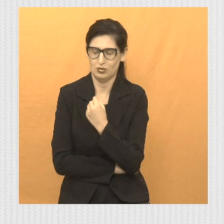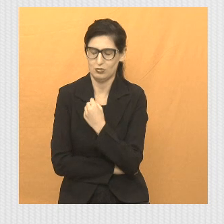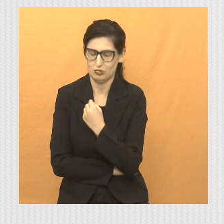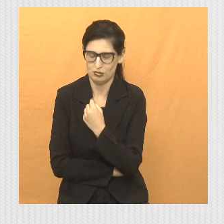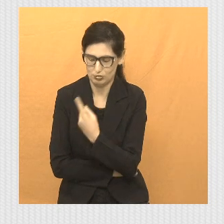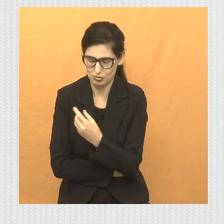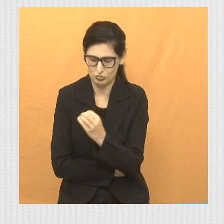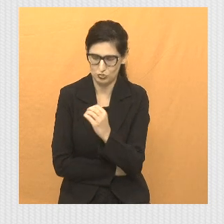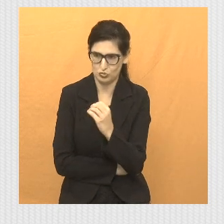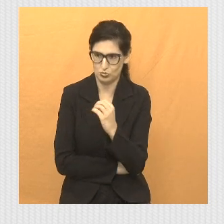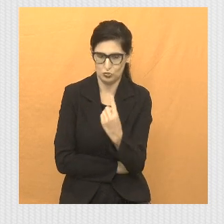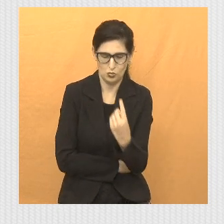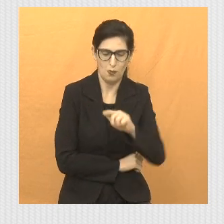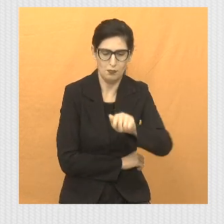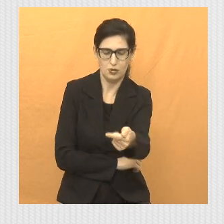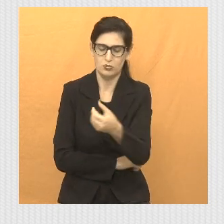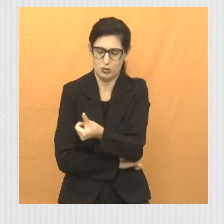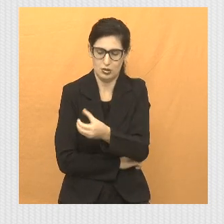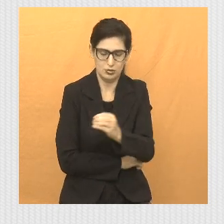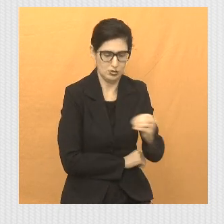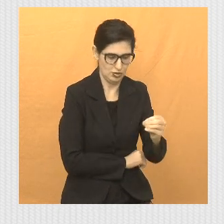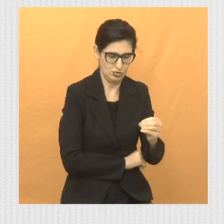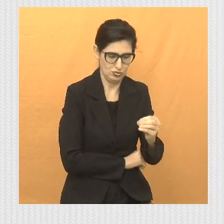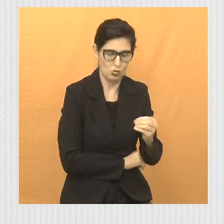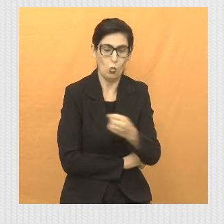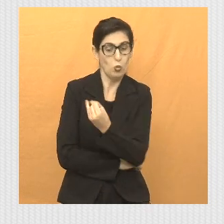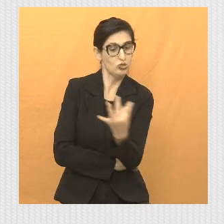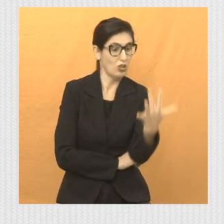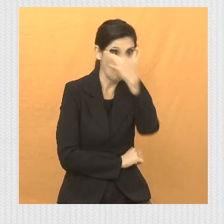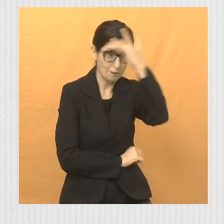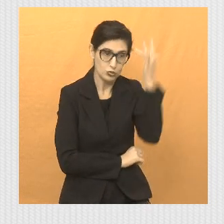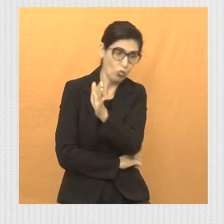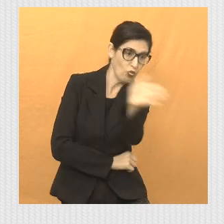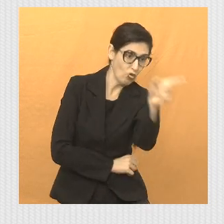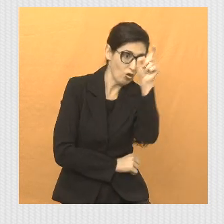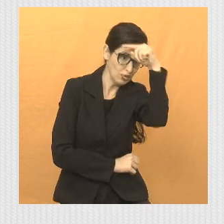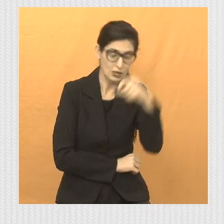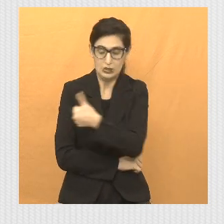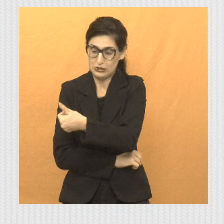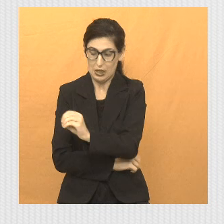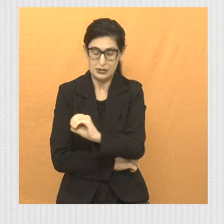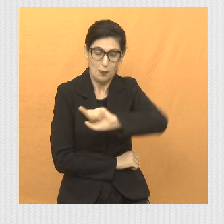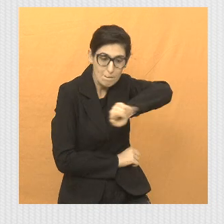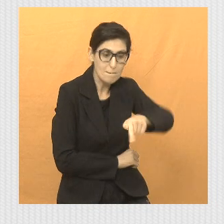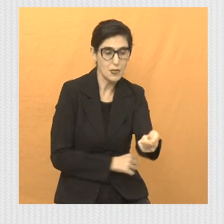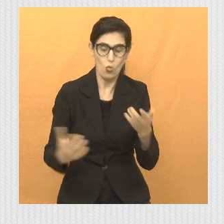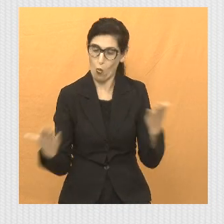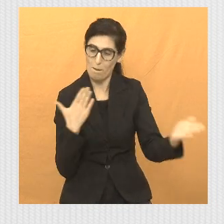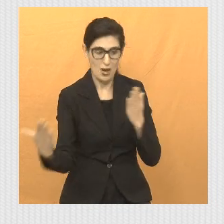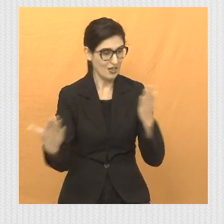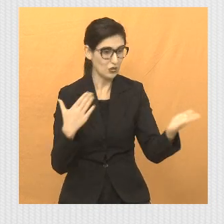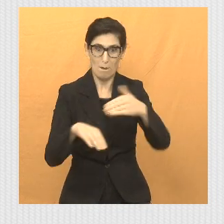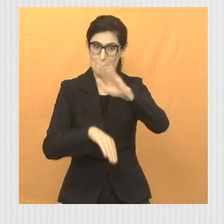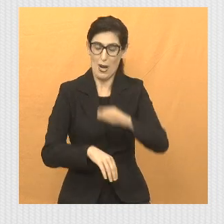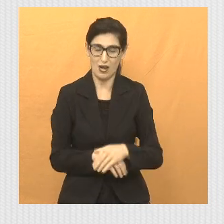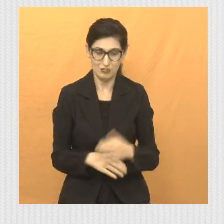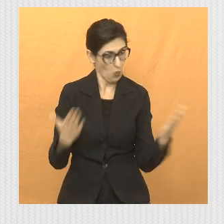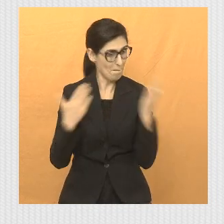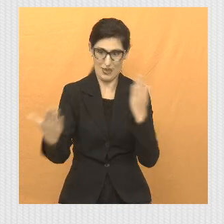101.666 atendimentos, o que dá uma diferença de 10.000 atendimentos a mais em relação ao ano